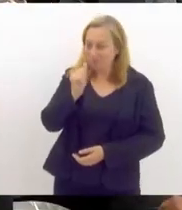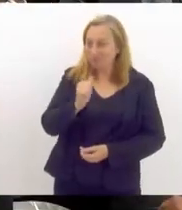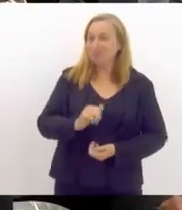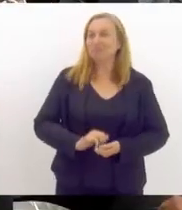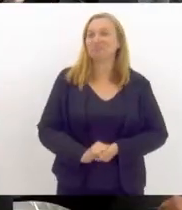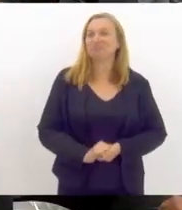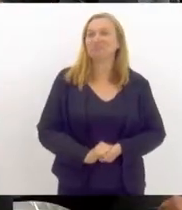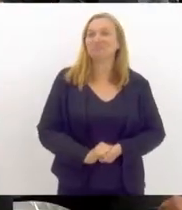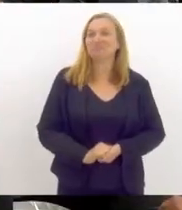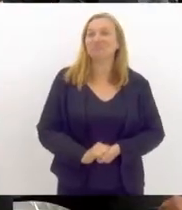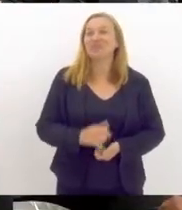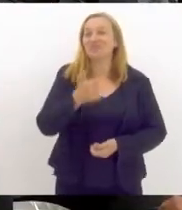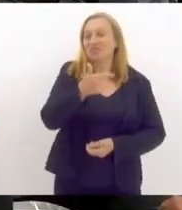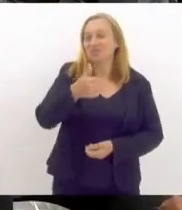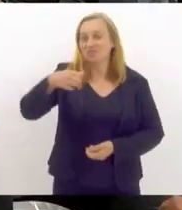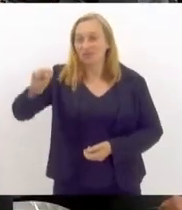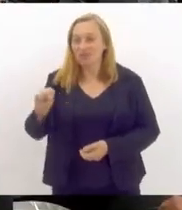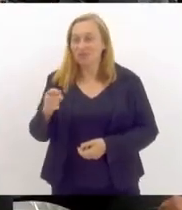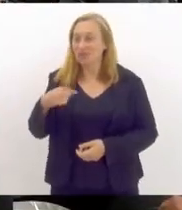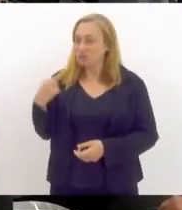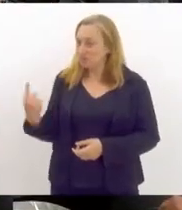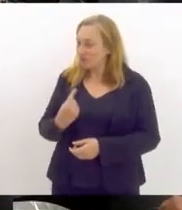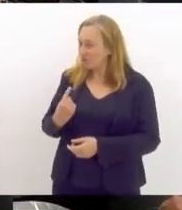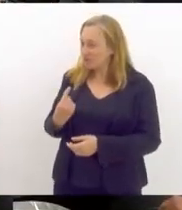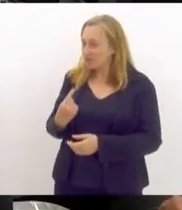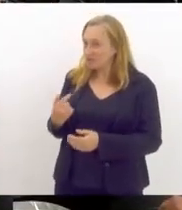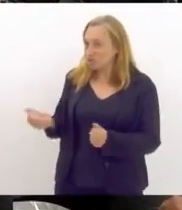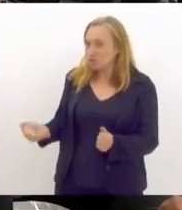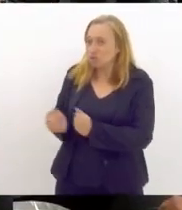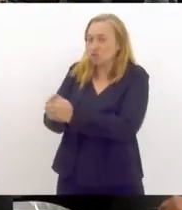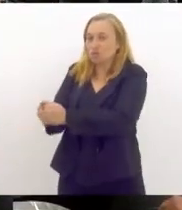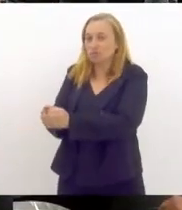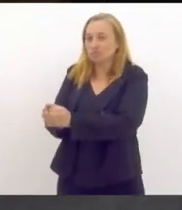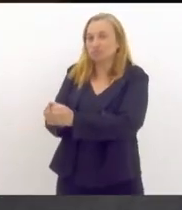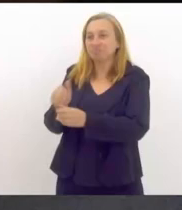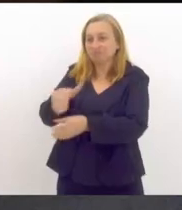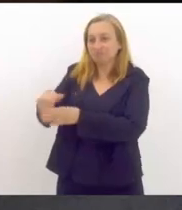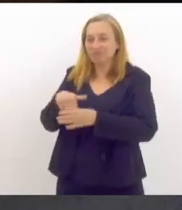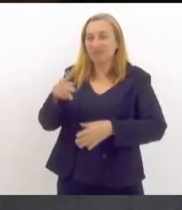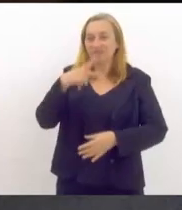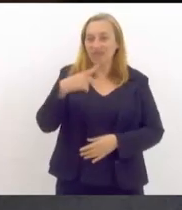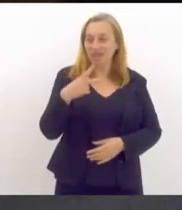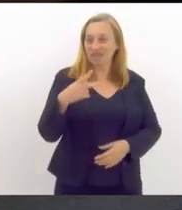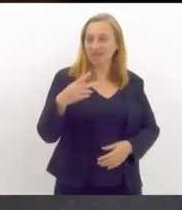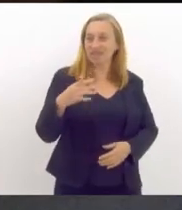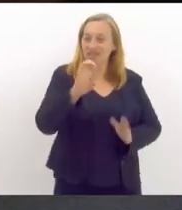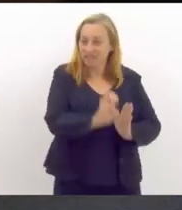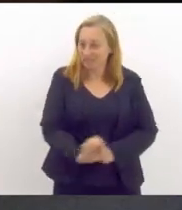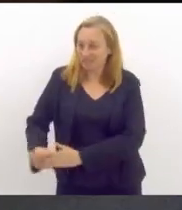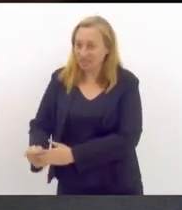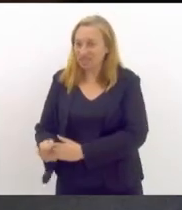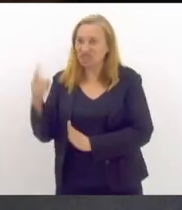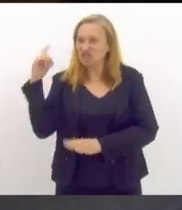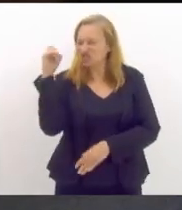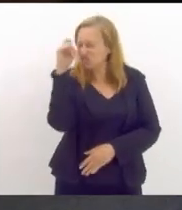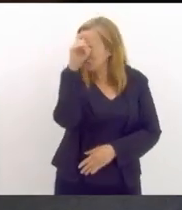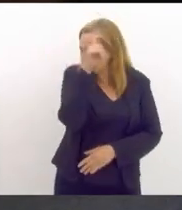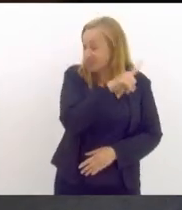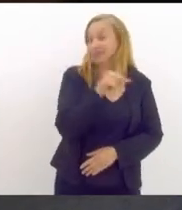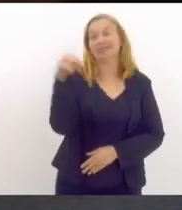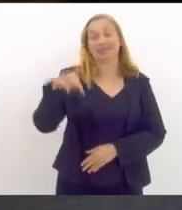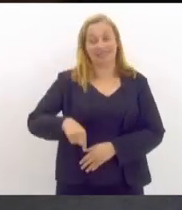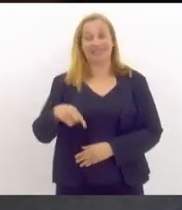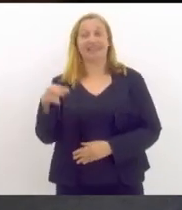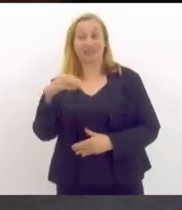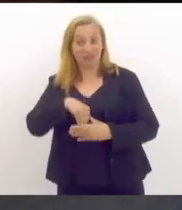que desde 2018 quando nós ganhamos a eleições as eleições juntos mas falamos que a esquerda ia ter vida dias difíceis aqui